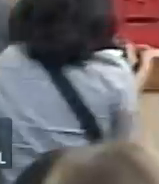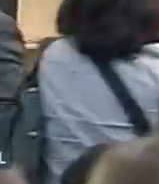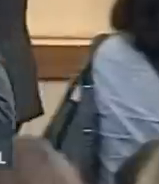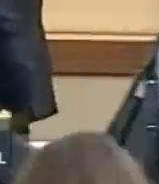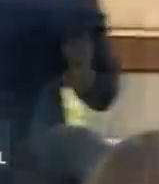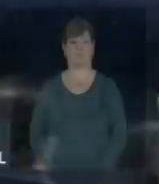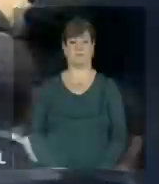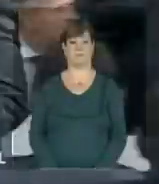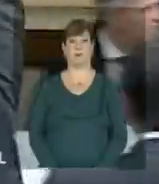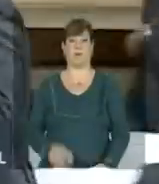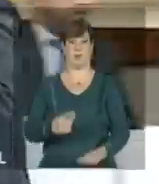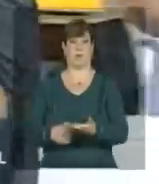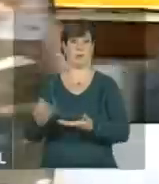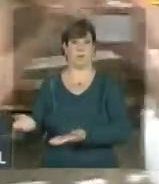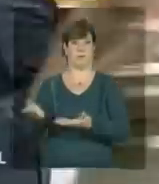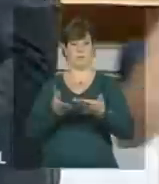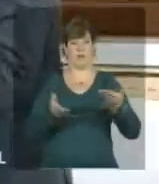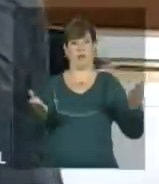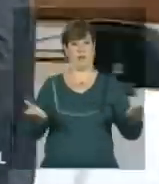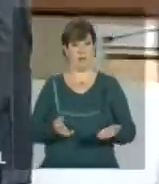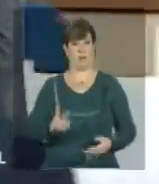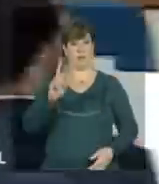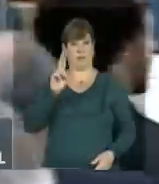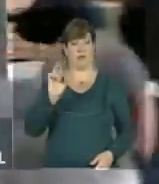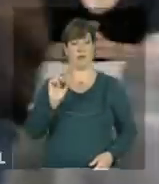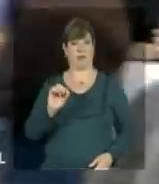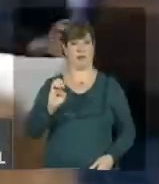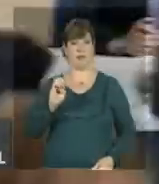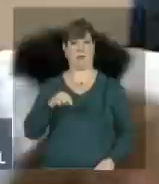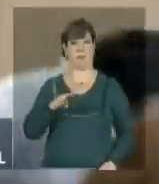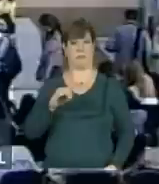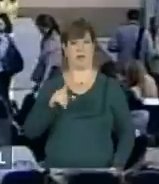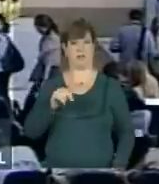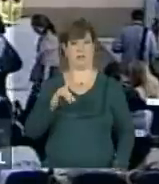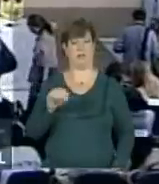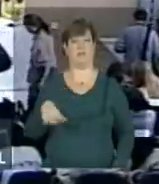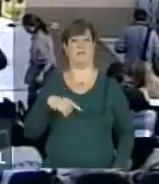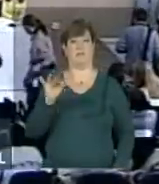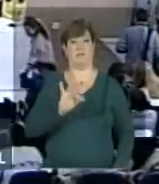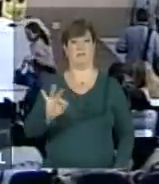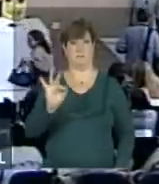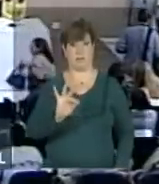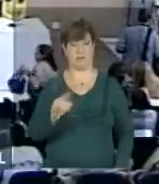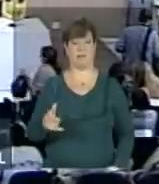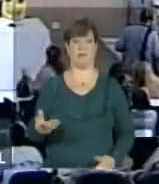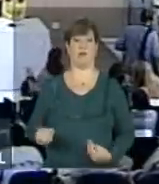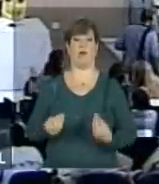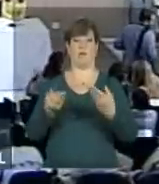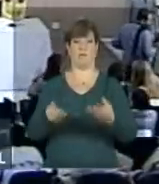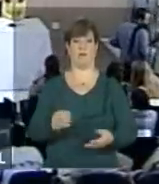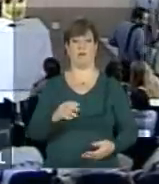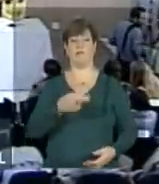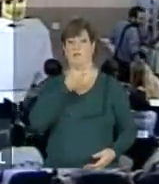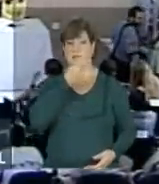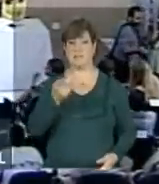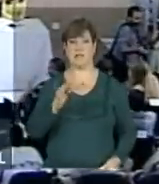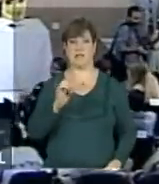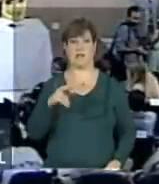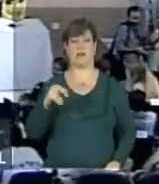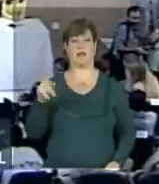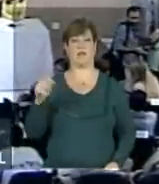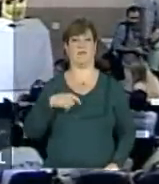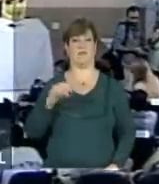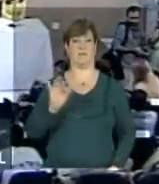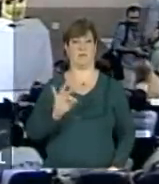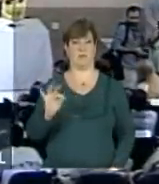Convidamos agora o representante da Embaixada da França, o senhor Jean-Paul Rebaud, que oferecerá visita técnica à França para a